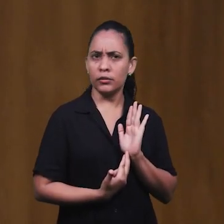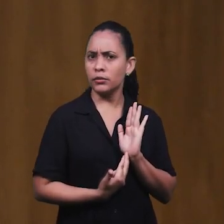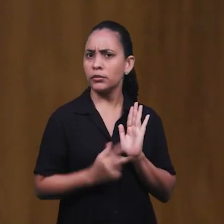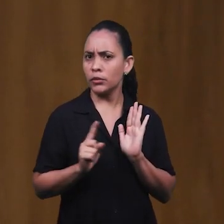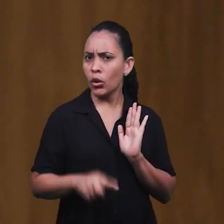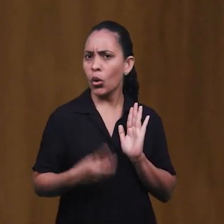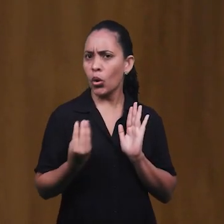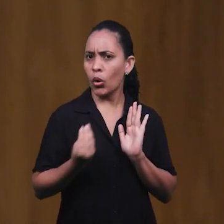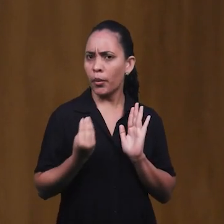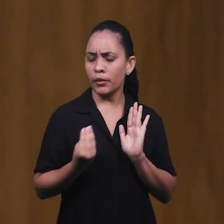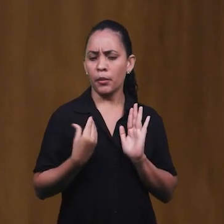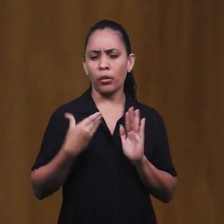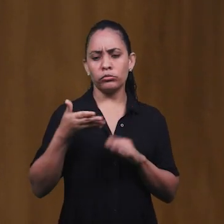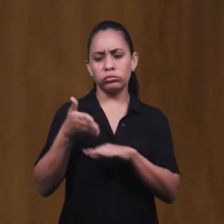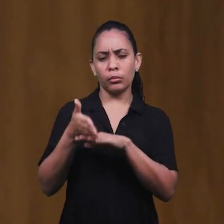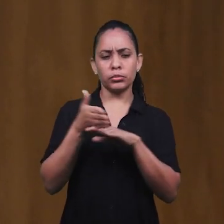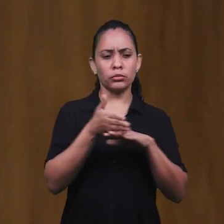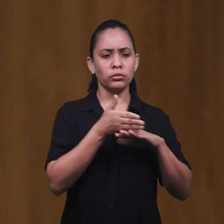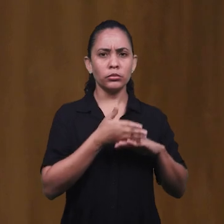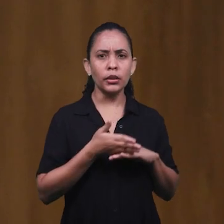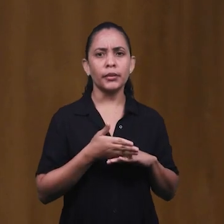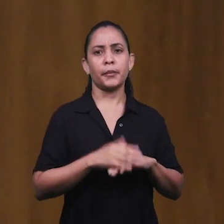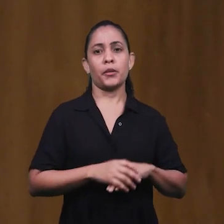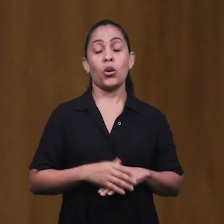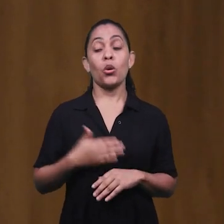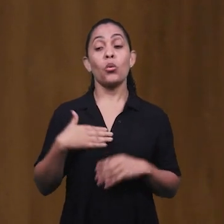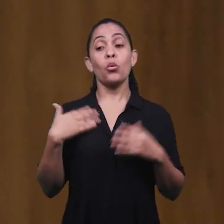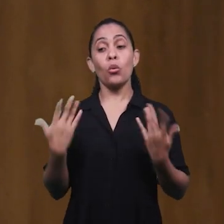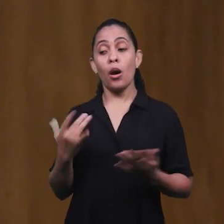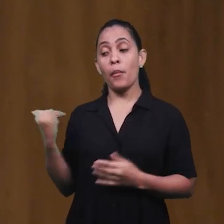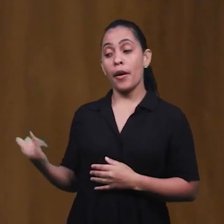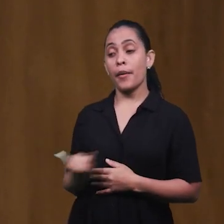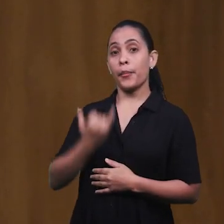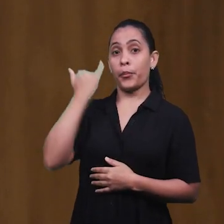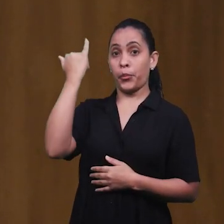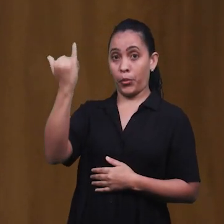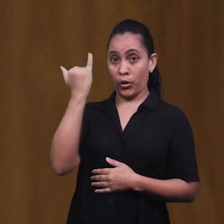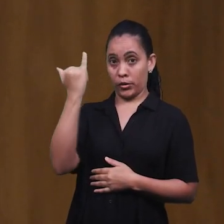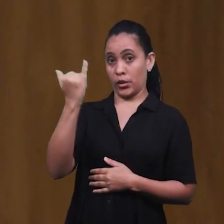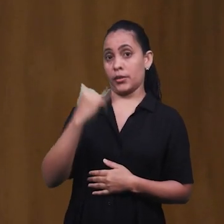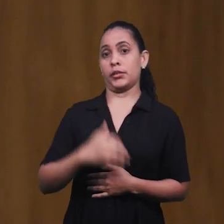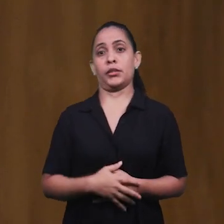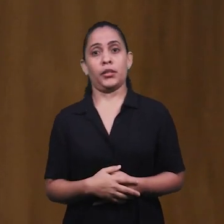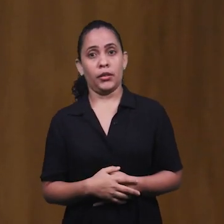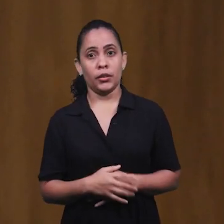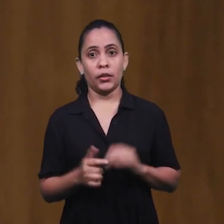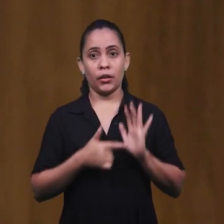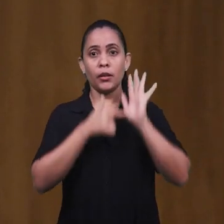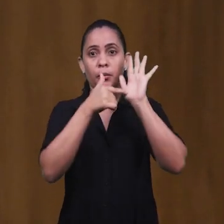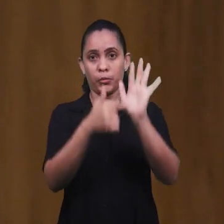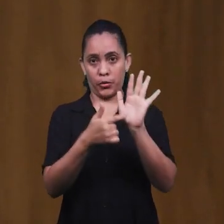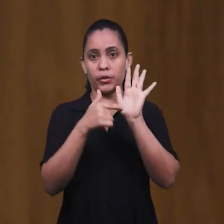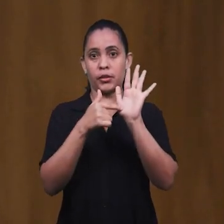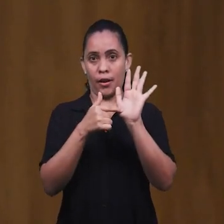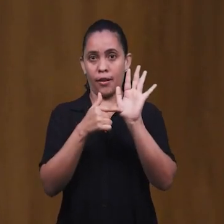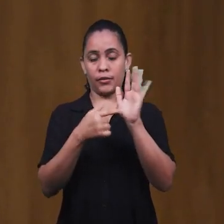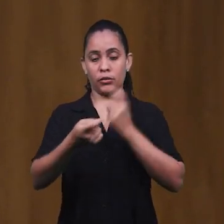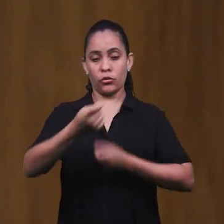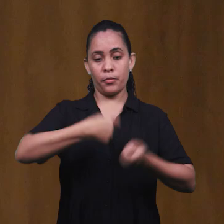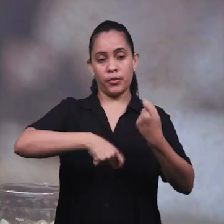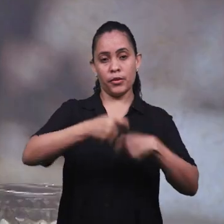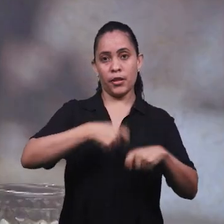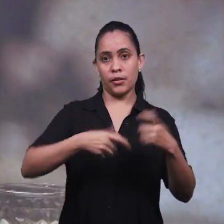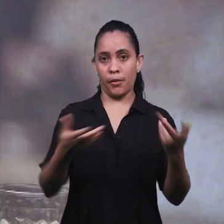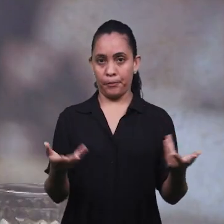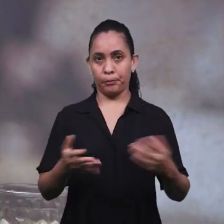acessar essas áreas comuns, né? E qual a importância da convenção do condomínio e do regimento interno na administração